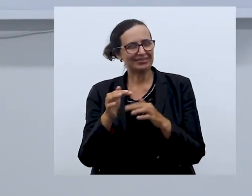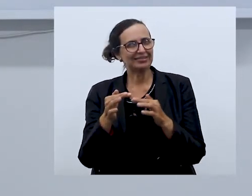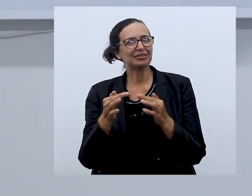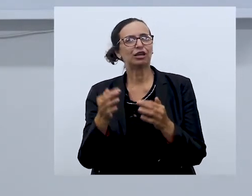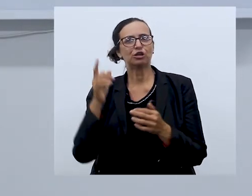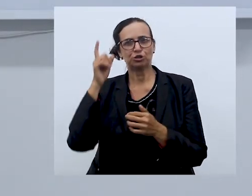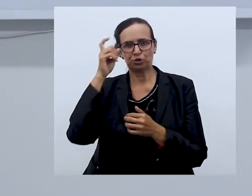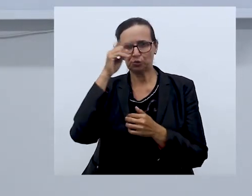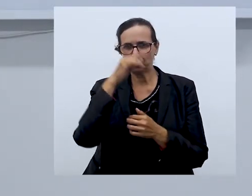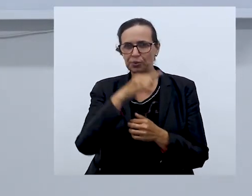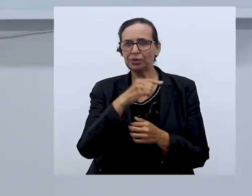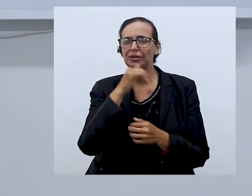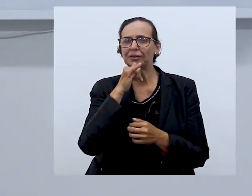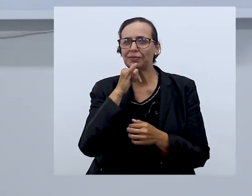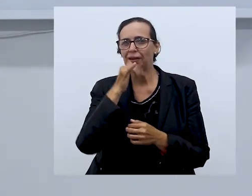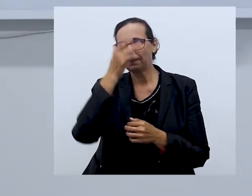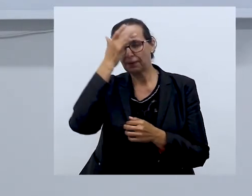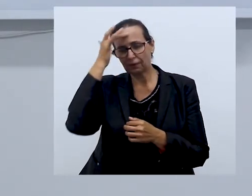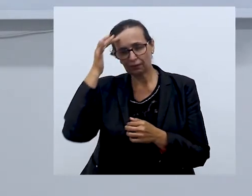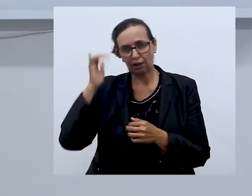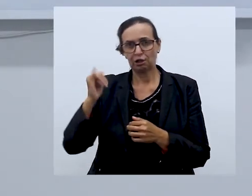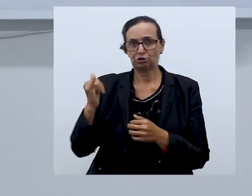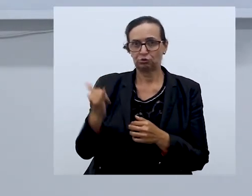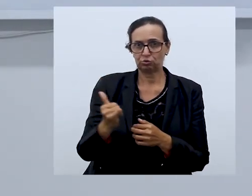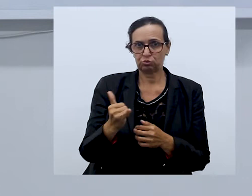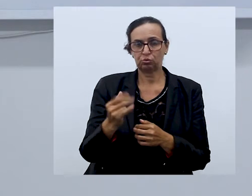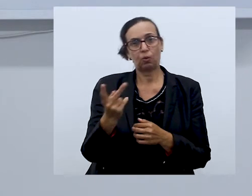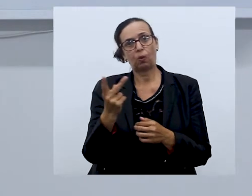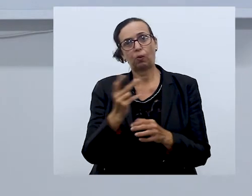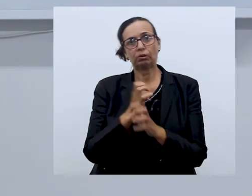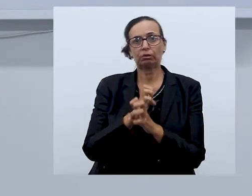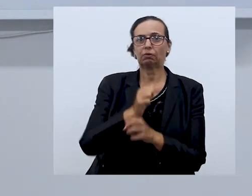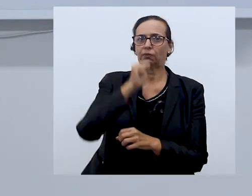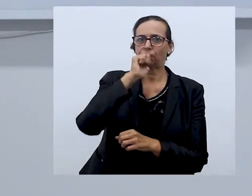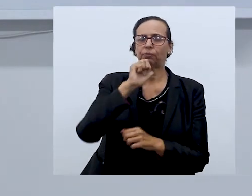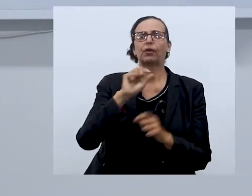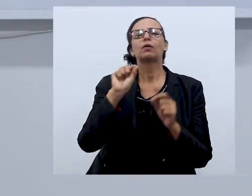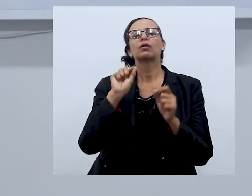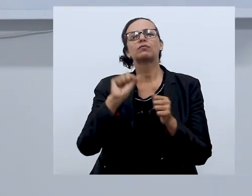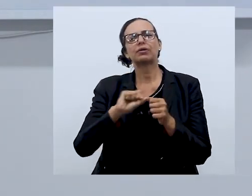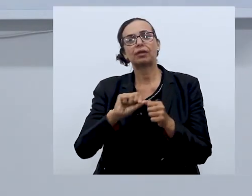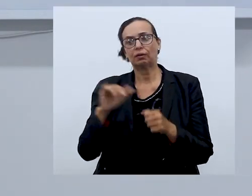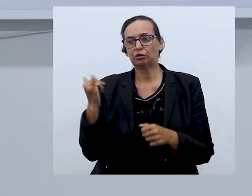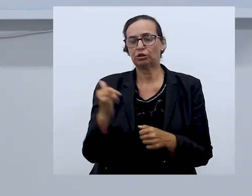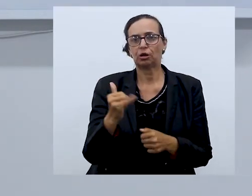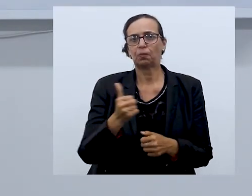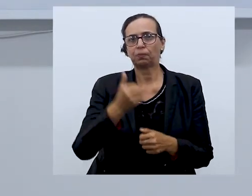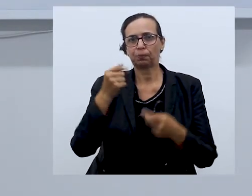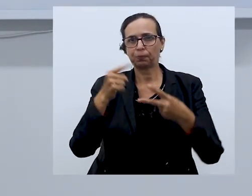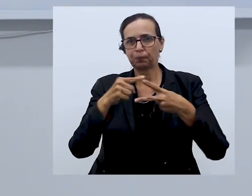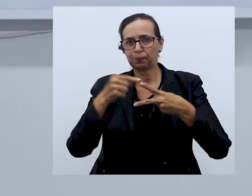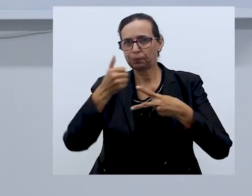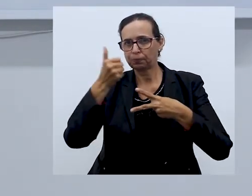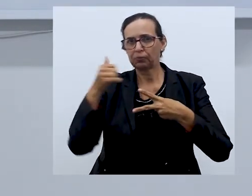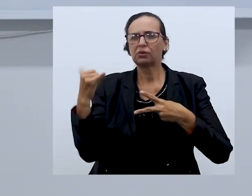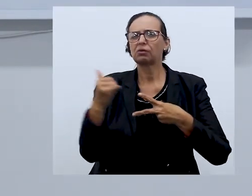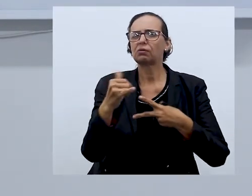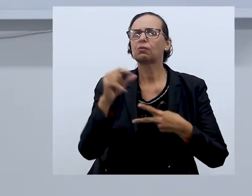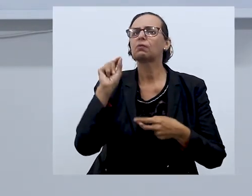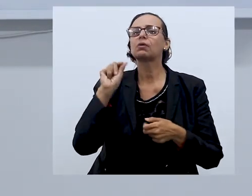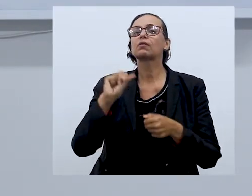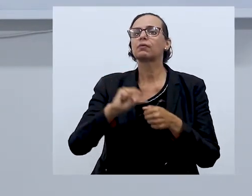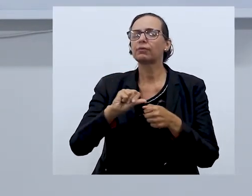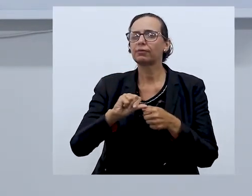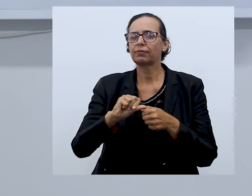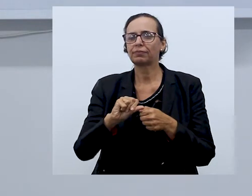muito delicadas e de muito difícil manuseio da pessoa que acabou de sofrer alguma dessas duas complicações. No primeiro caso do